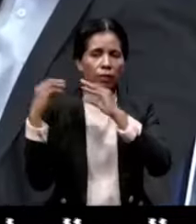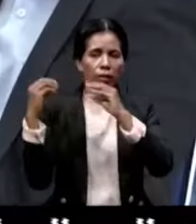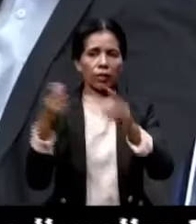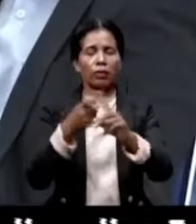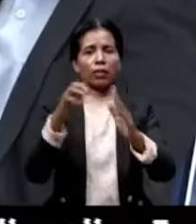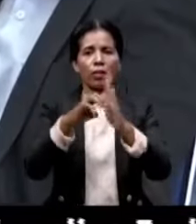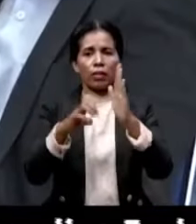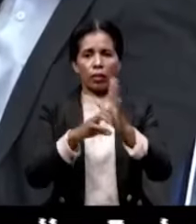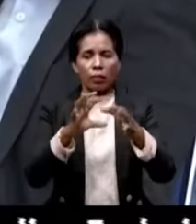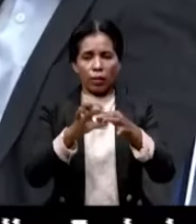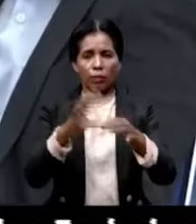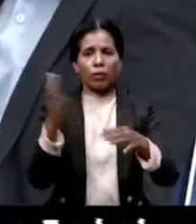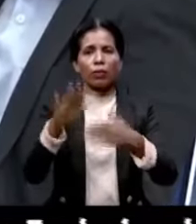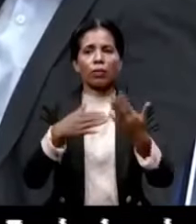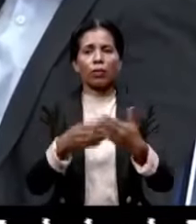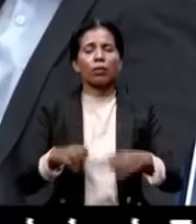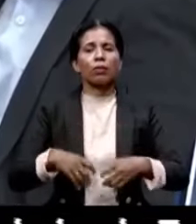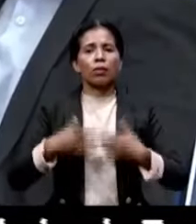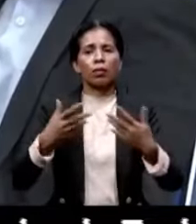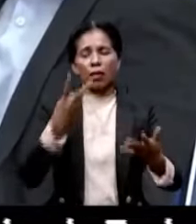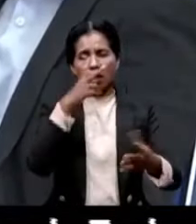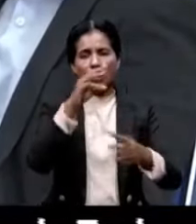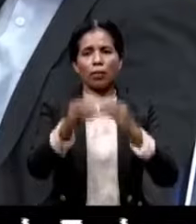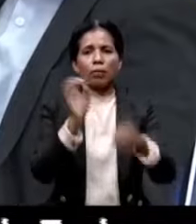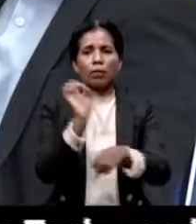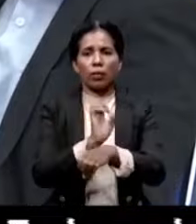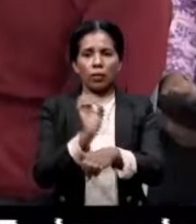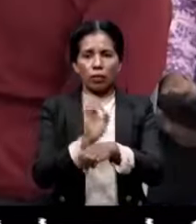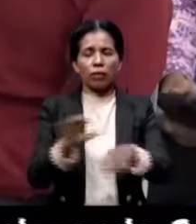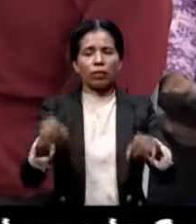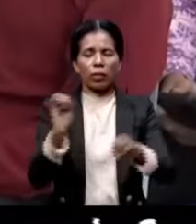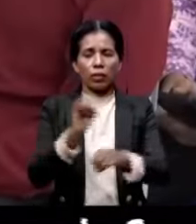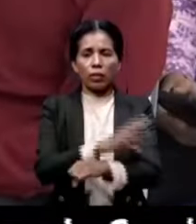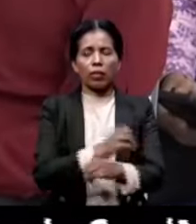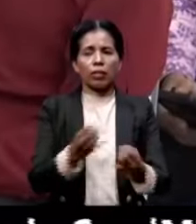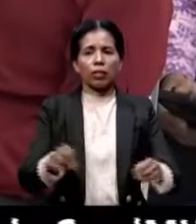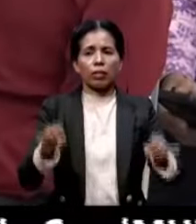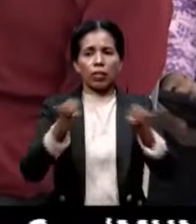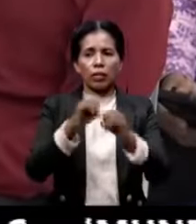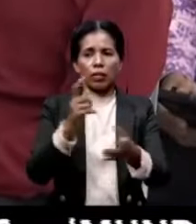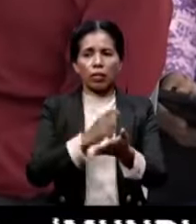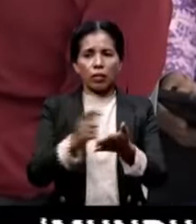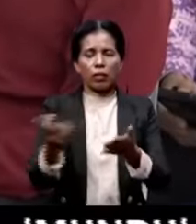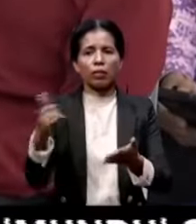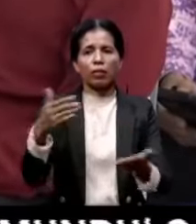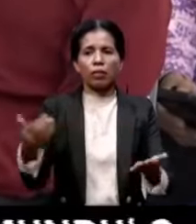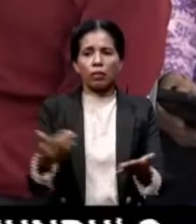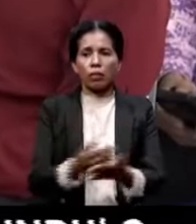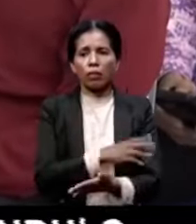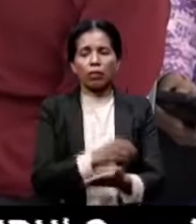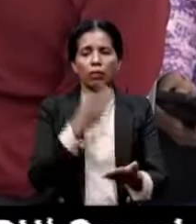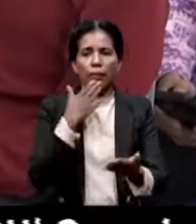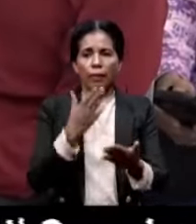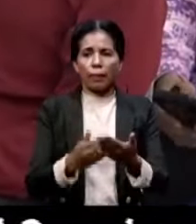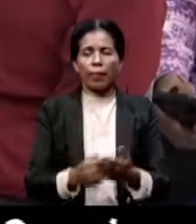membro Sira, liu-liu quando a OINSA atinge crescimento econômico, reforça institucional, no prática Sira nebe inovativo, no